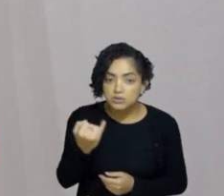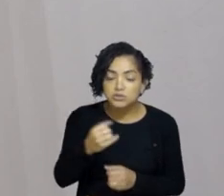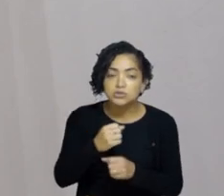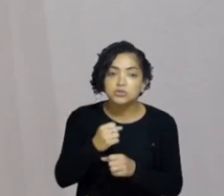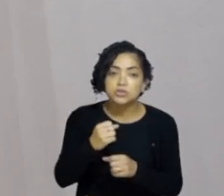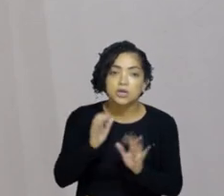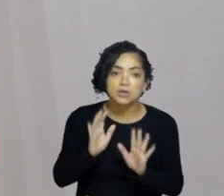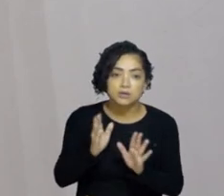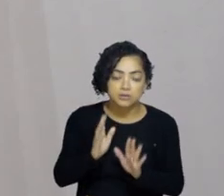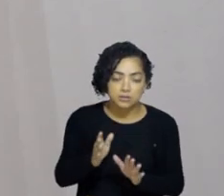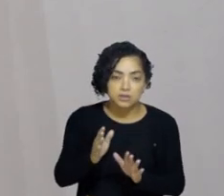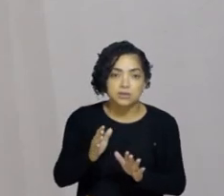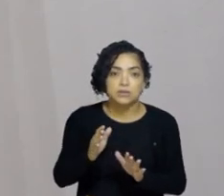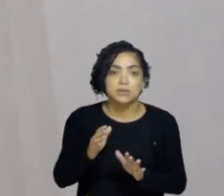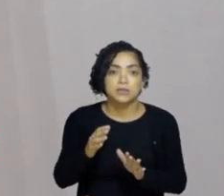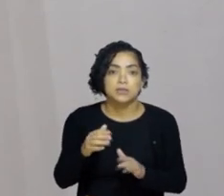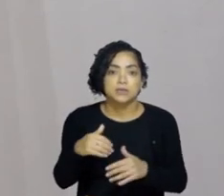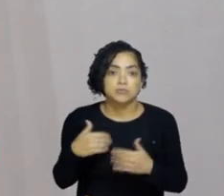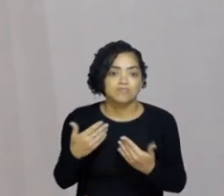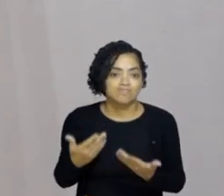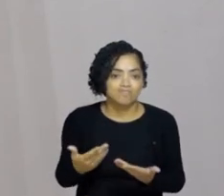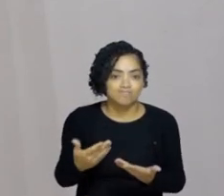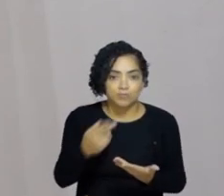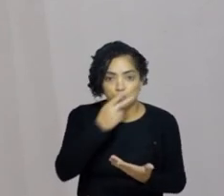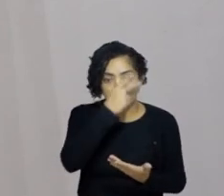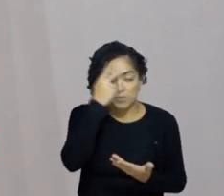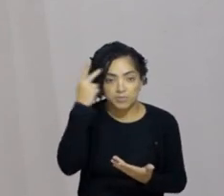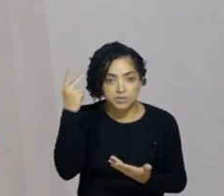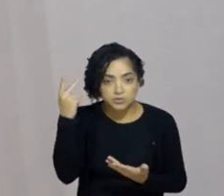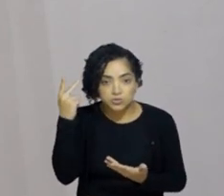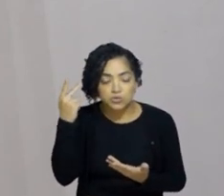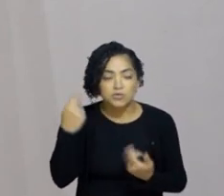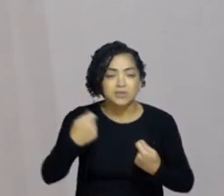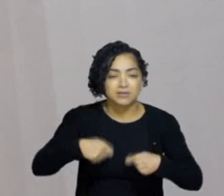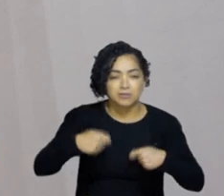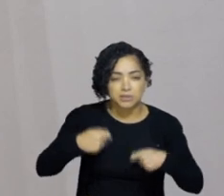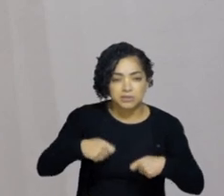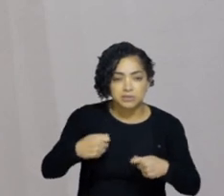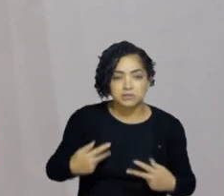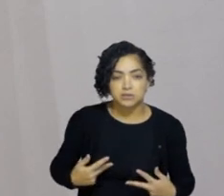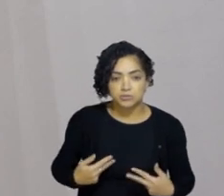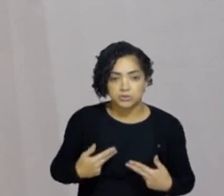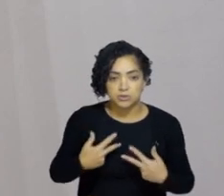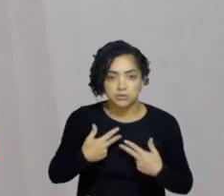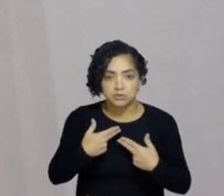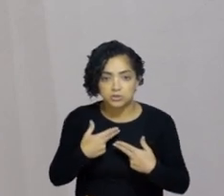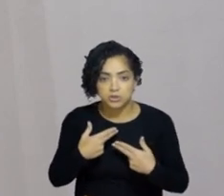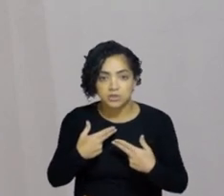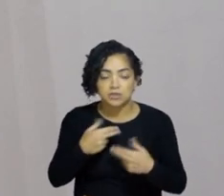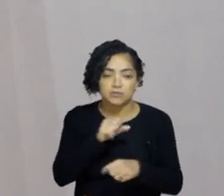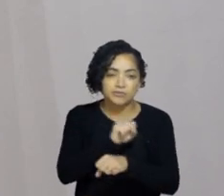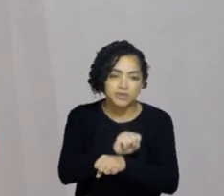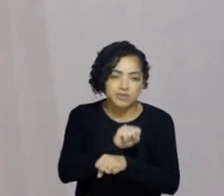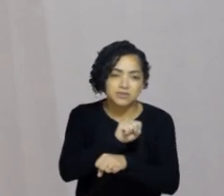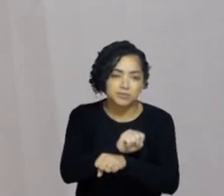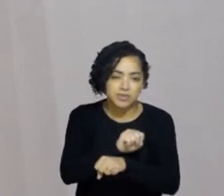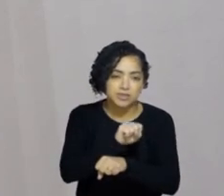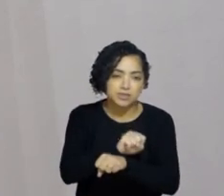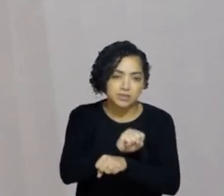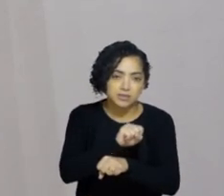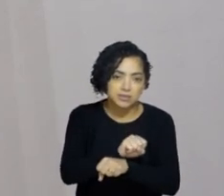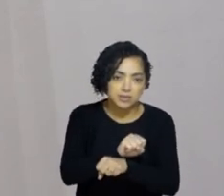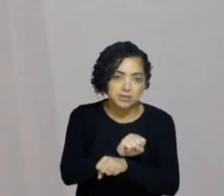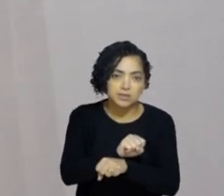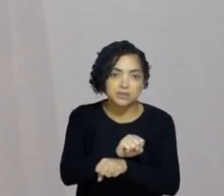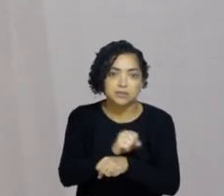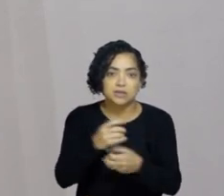tempo. Não é possível que uma pessoa que esteja precisando de uma cirurgia demore tanto tempo. A eletiva, não precisa ser agora,